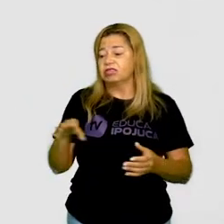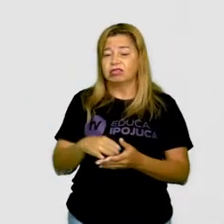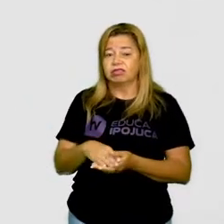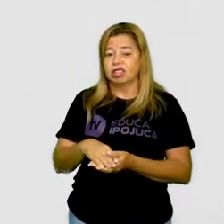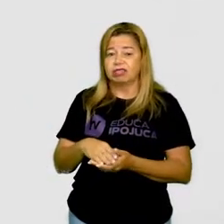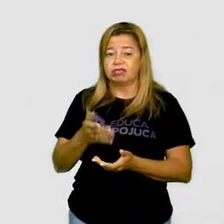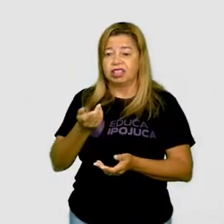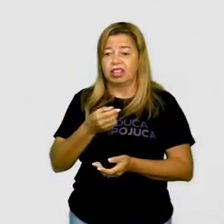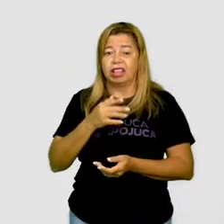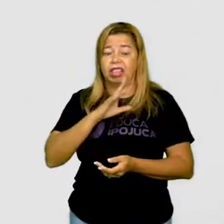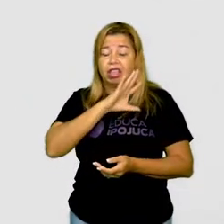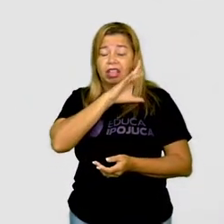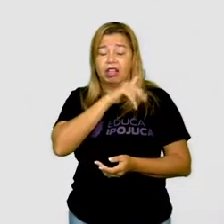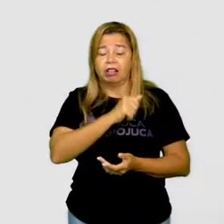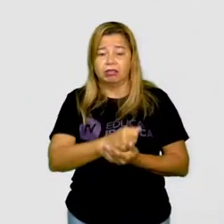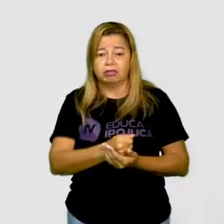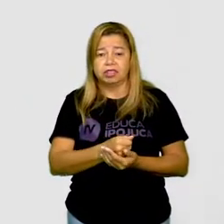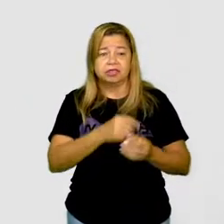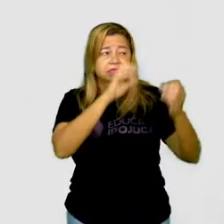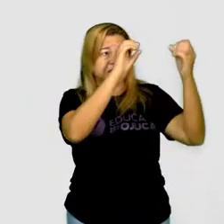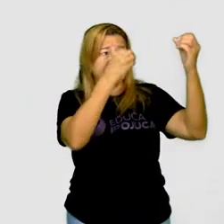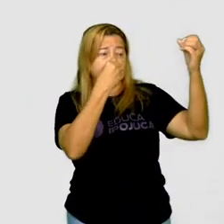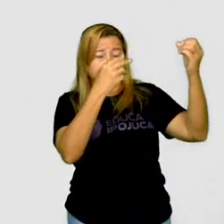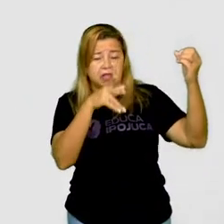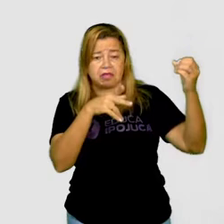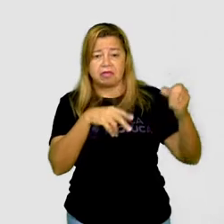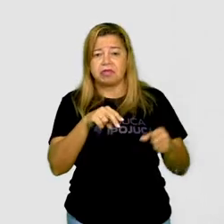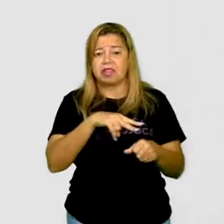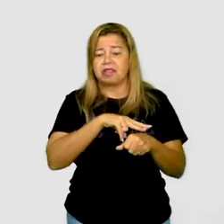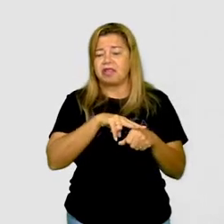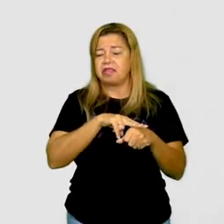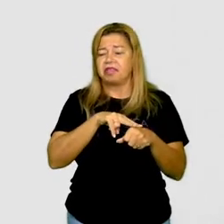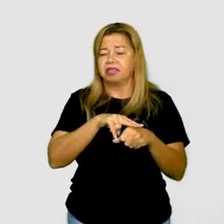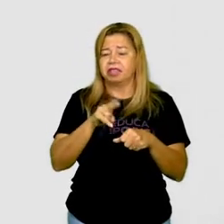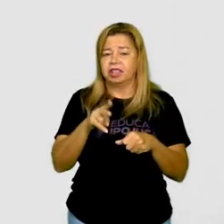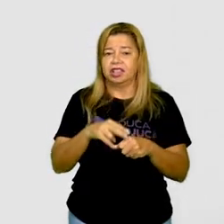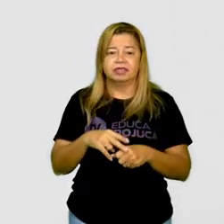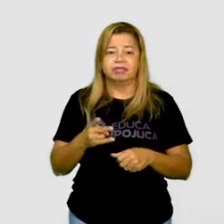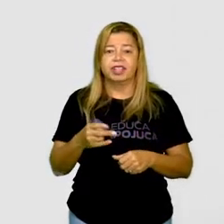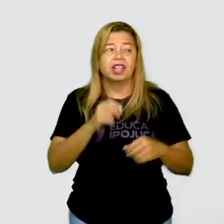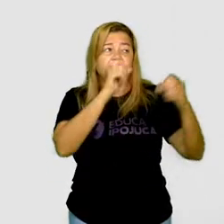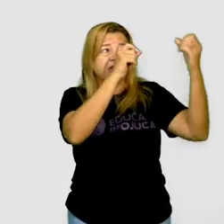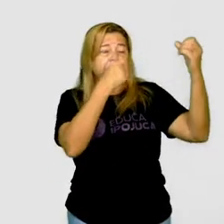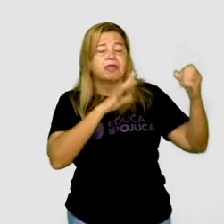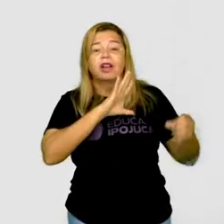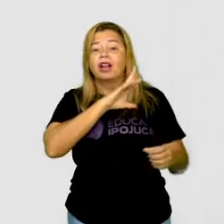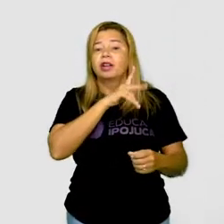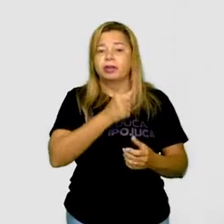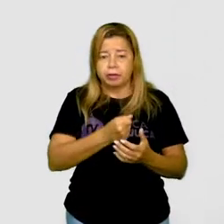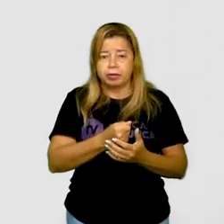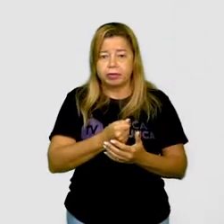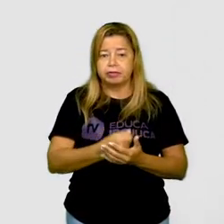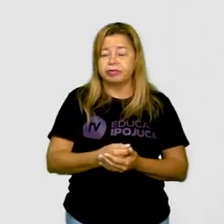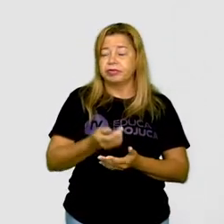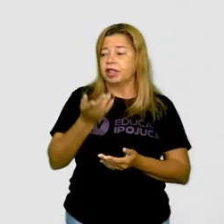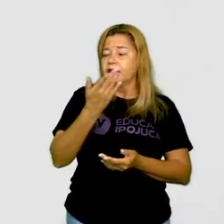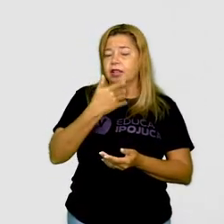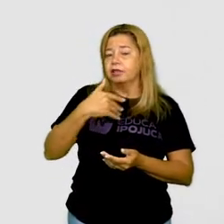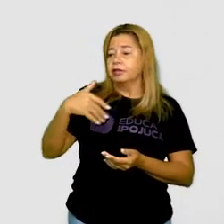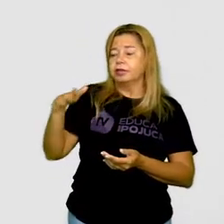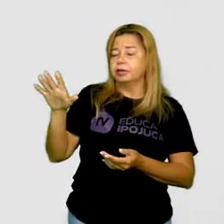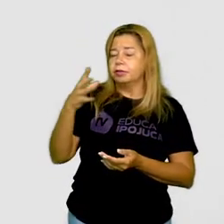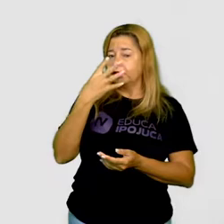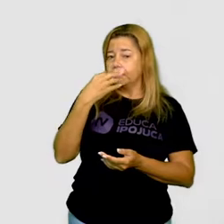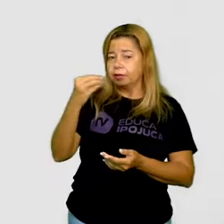os dentes. Não quero comê-las verdes, pois não gosto delas assim. E dito isto, foi-se